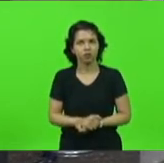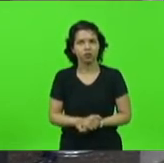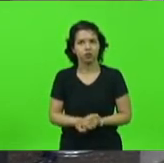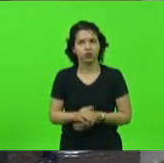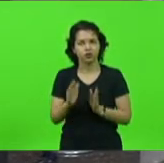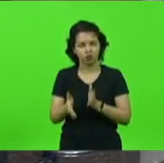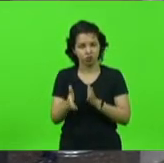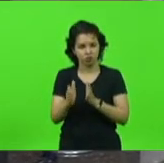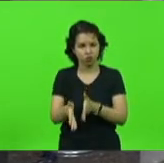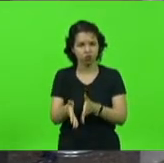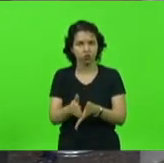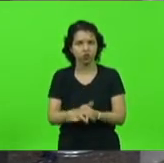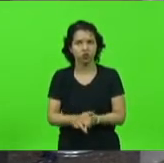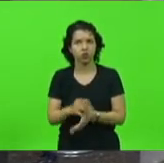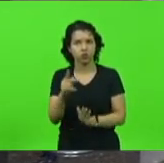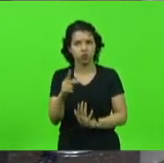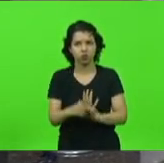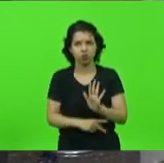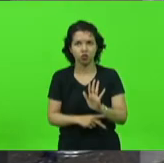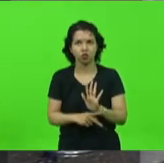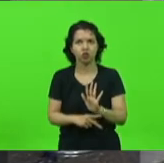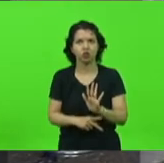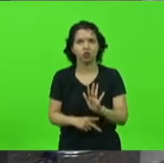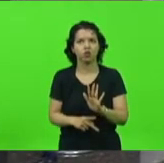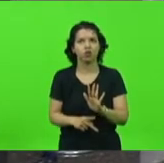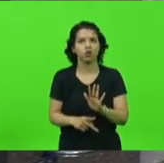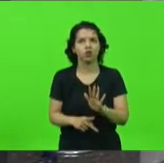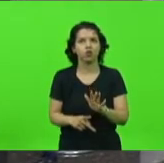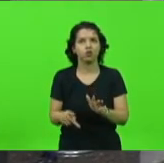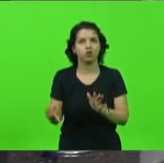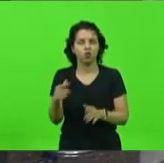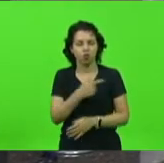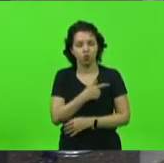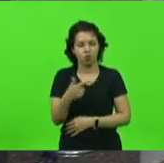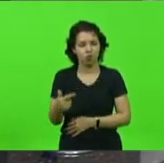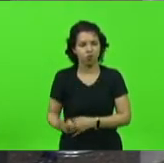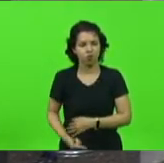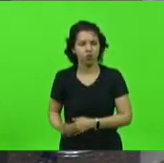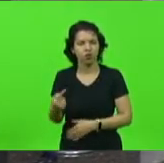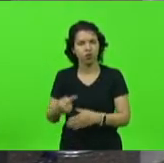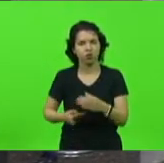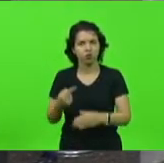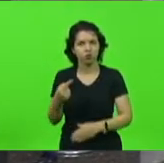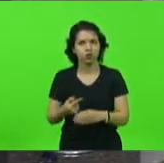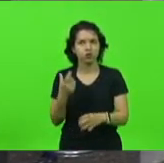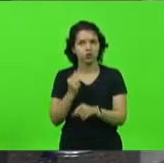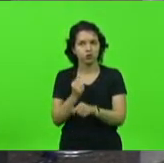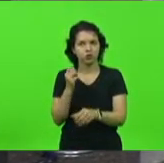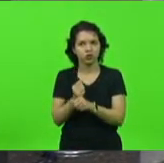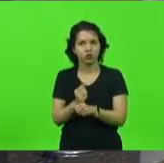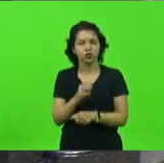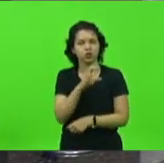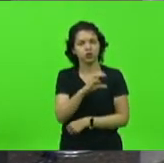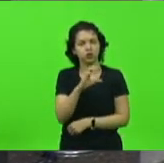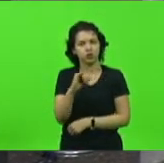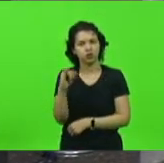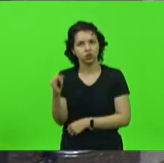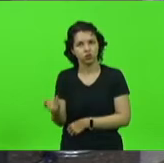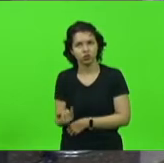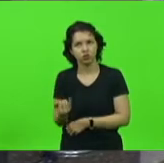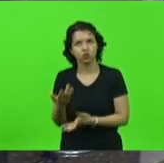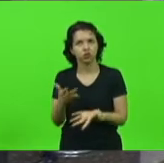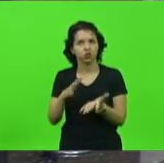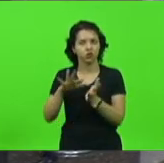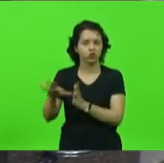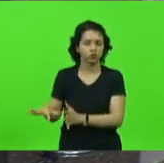seguirmos o projeto original que veio do governo. As comissões de finanças e de Constituição e Justiça já rejeitaram